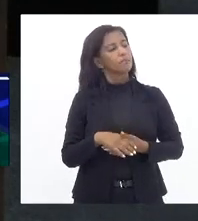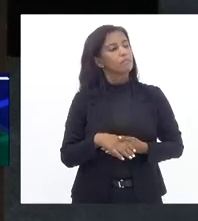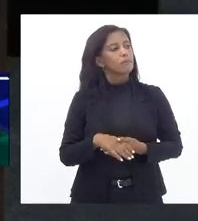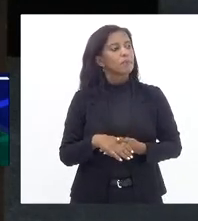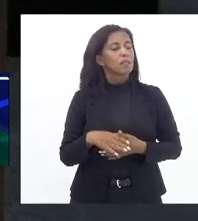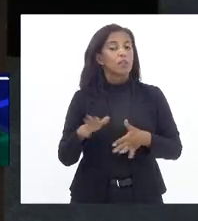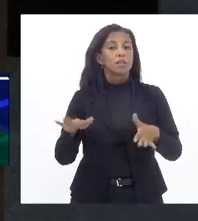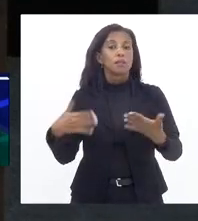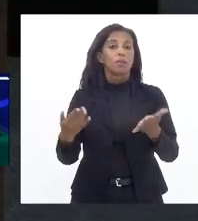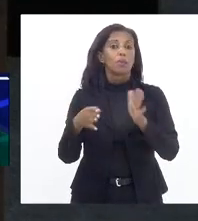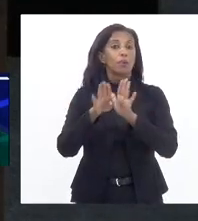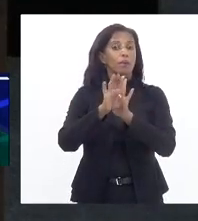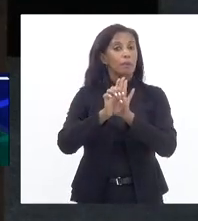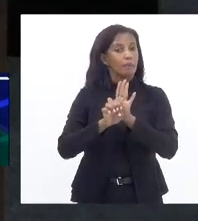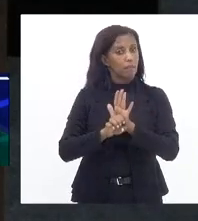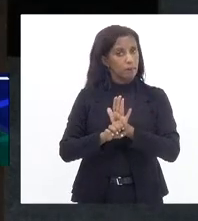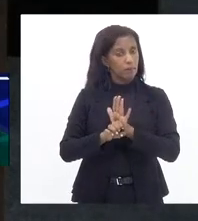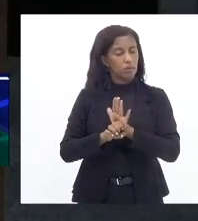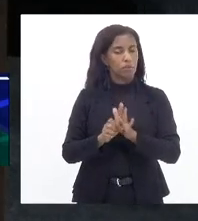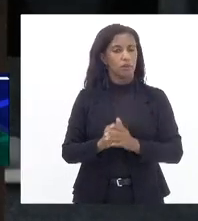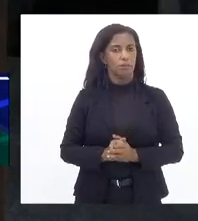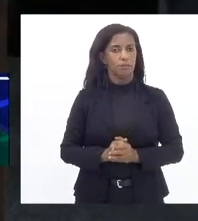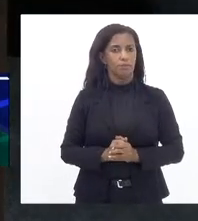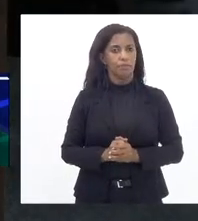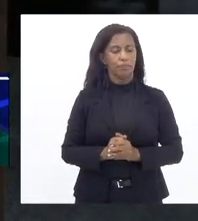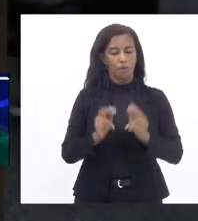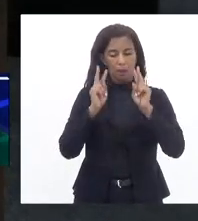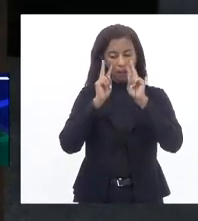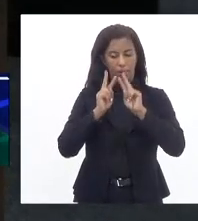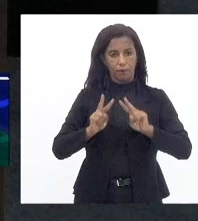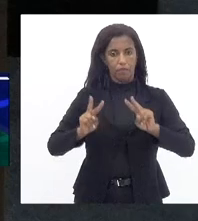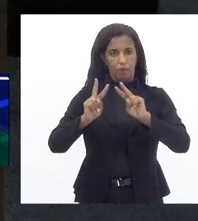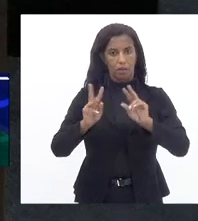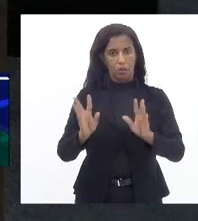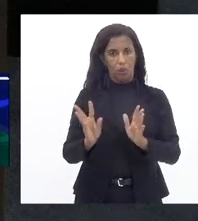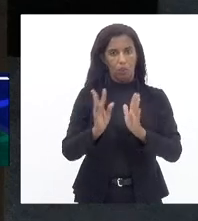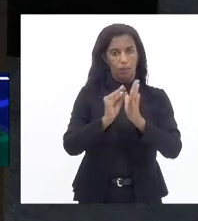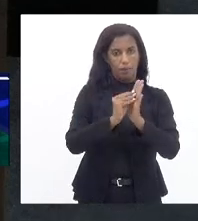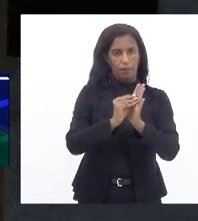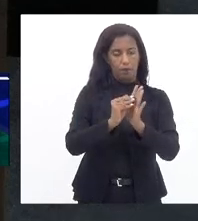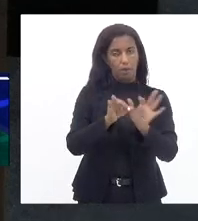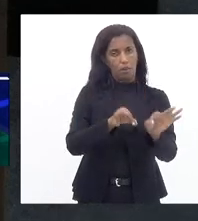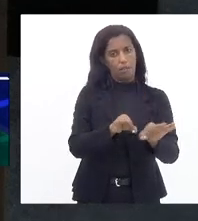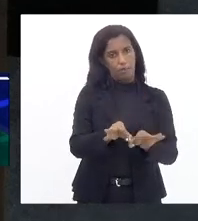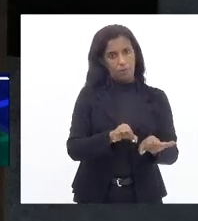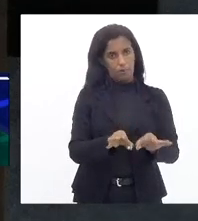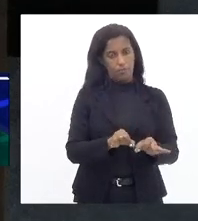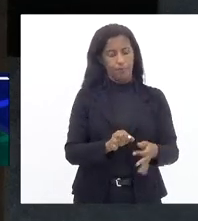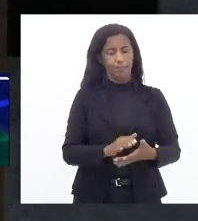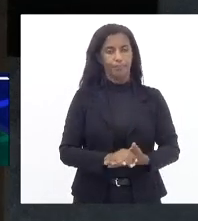são emendas que visaram complementar o projeto.